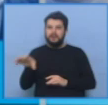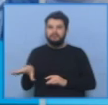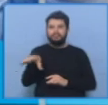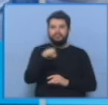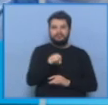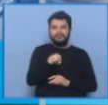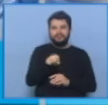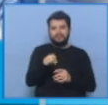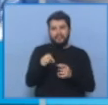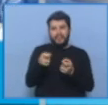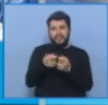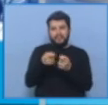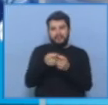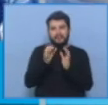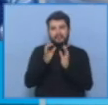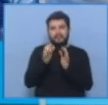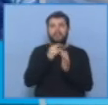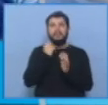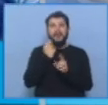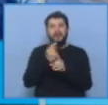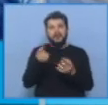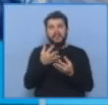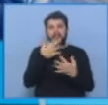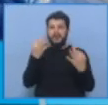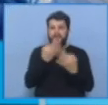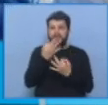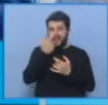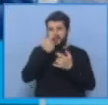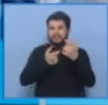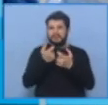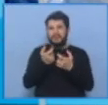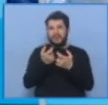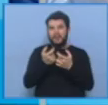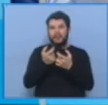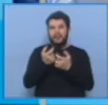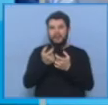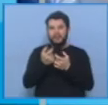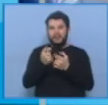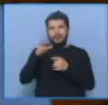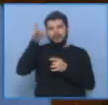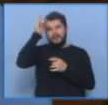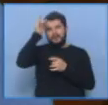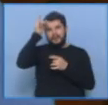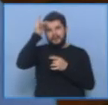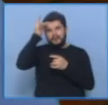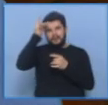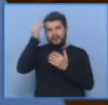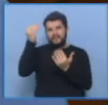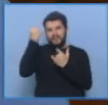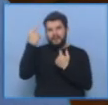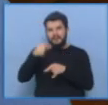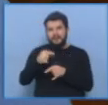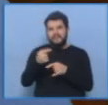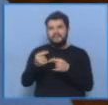crianças mais próximas de um sacerdote. Porque, na verdade, as pessoas estão contaminadas, estão informadas